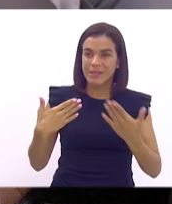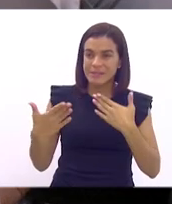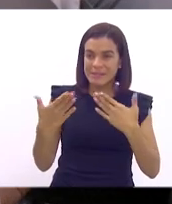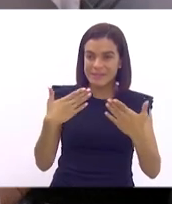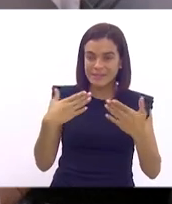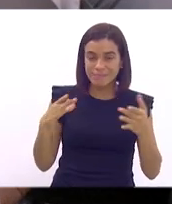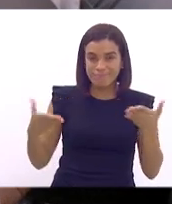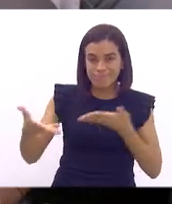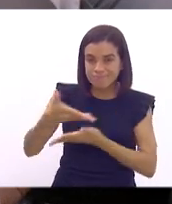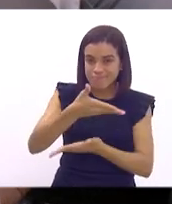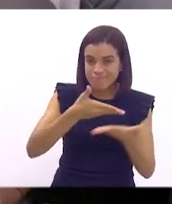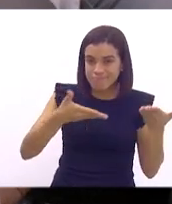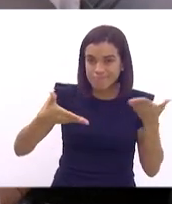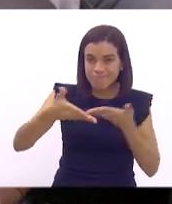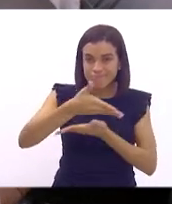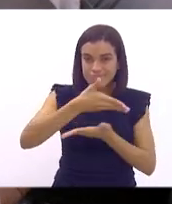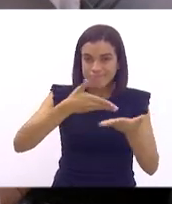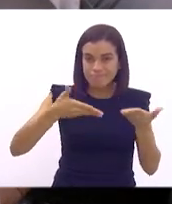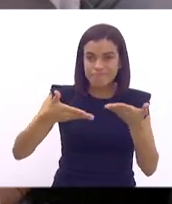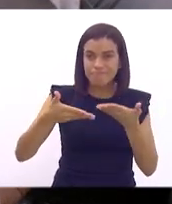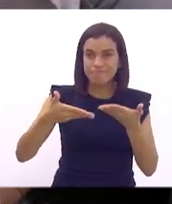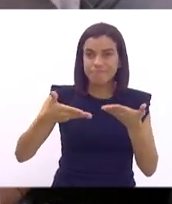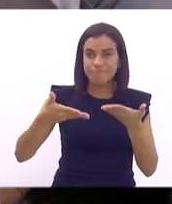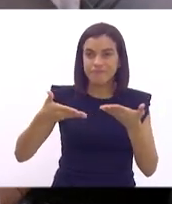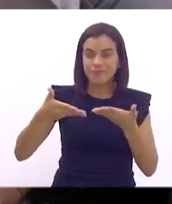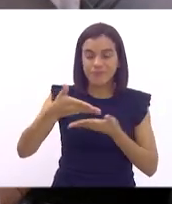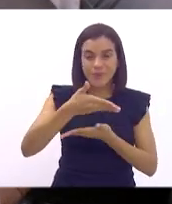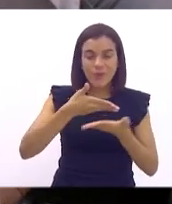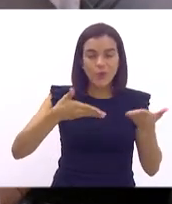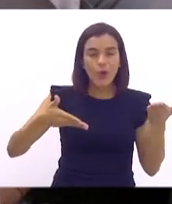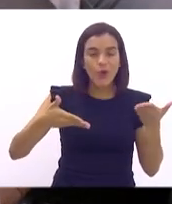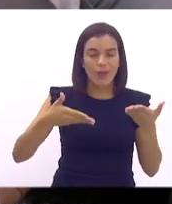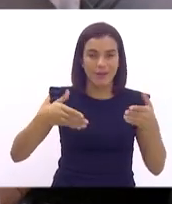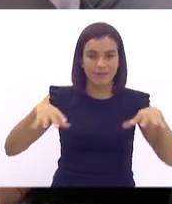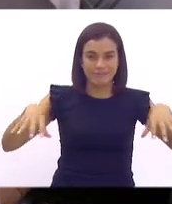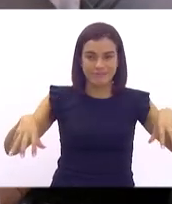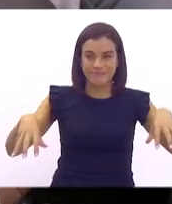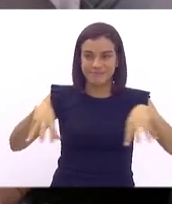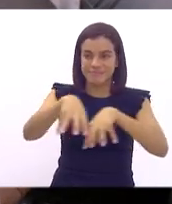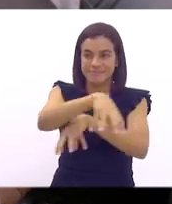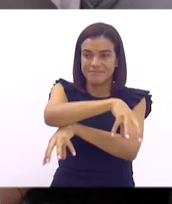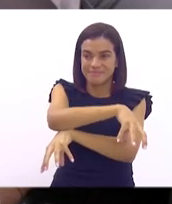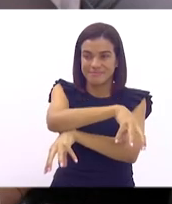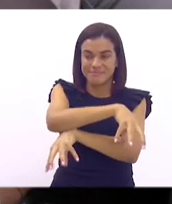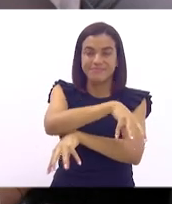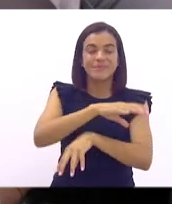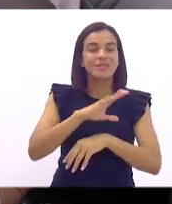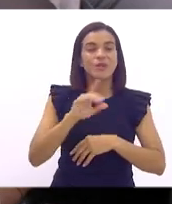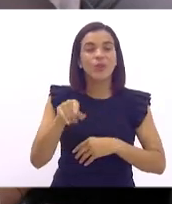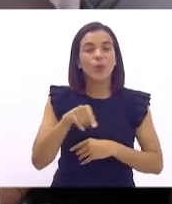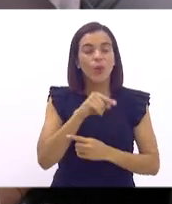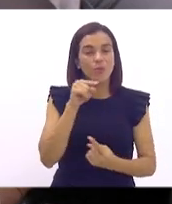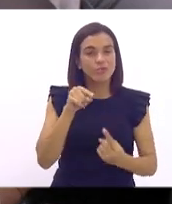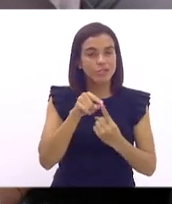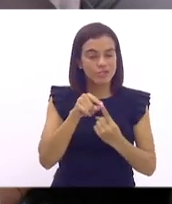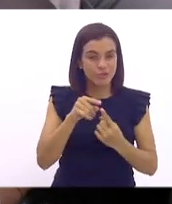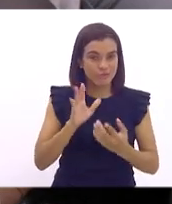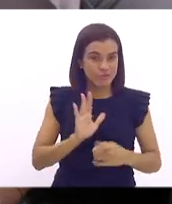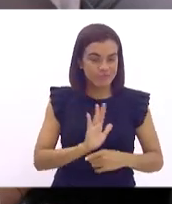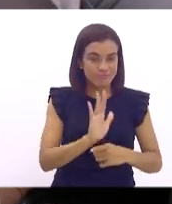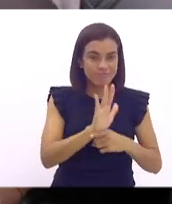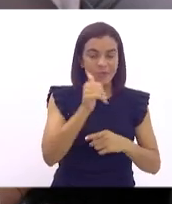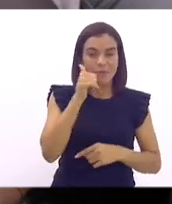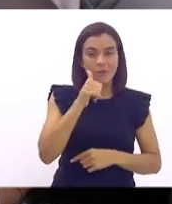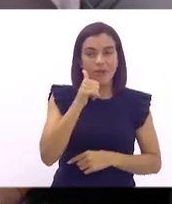fazendo uma troca de lugares no sentido de intervenção junto às mulheres,